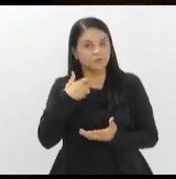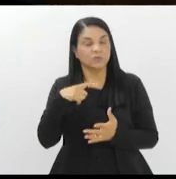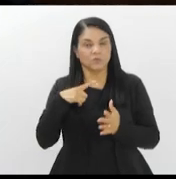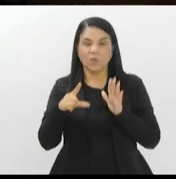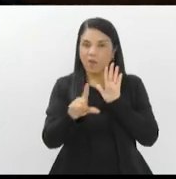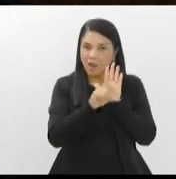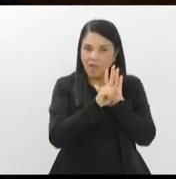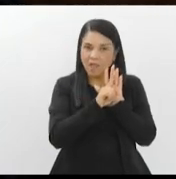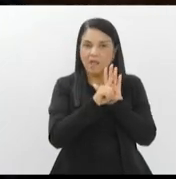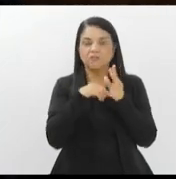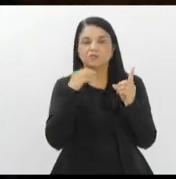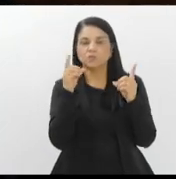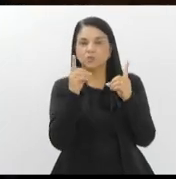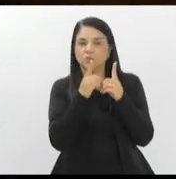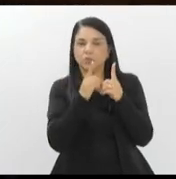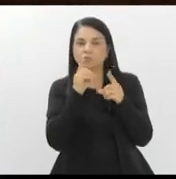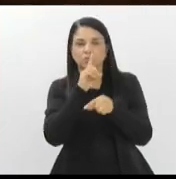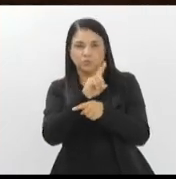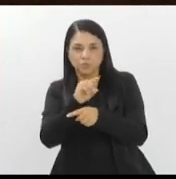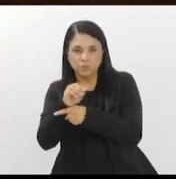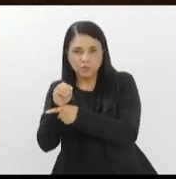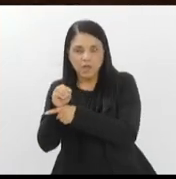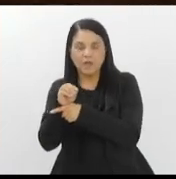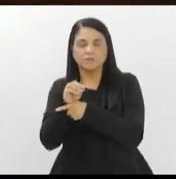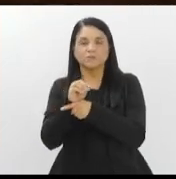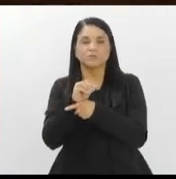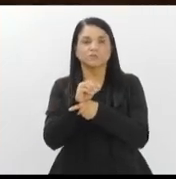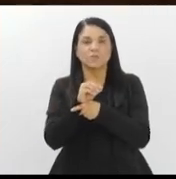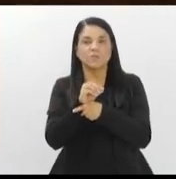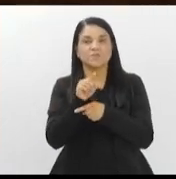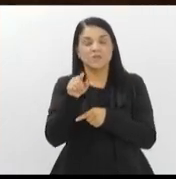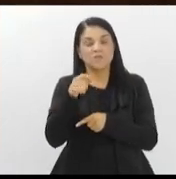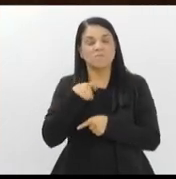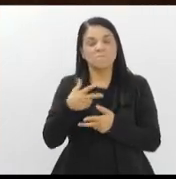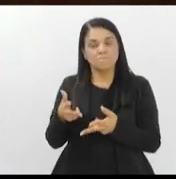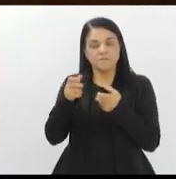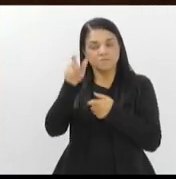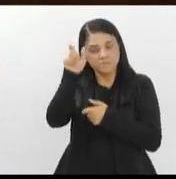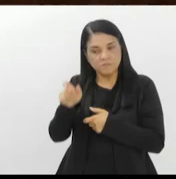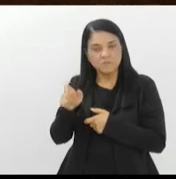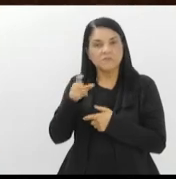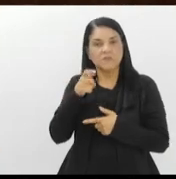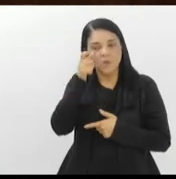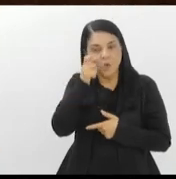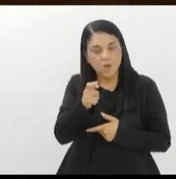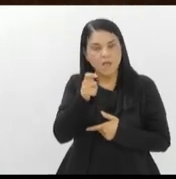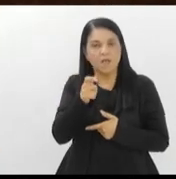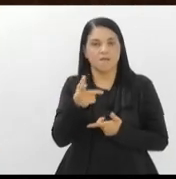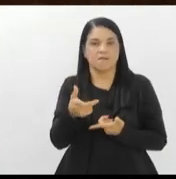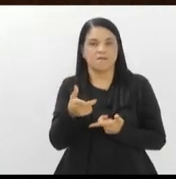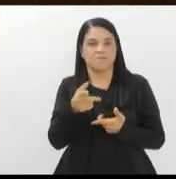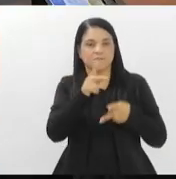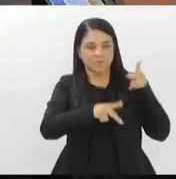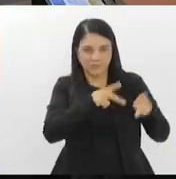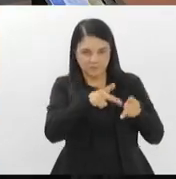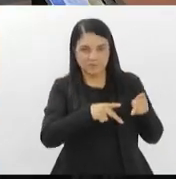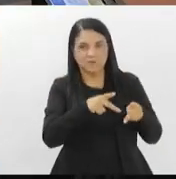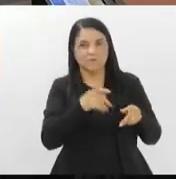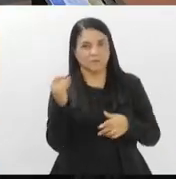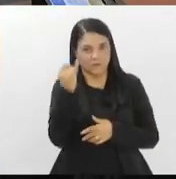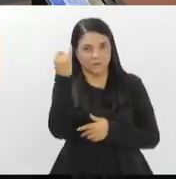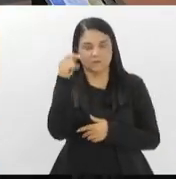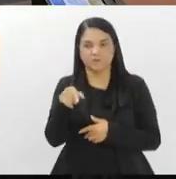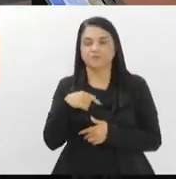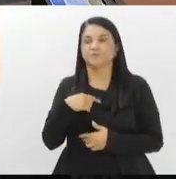sobre cuidados paliativos também. Eu vejo que Vossa Excelência sempre tem um olhar atento para as pessoas. Parabéns. Obrigado, deputada. Deputado